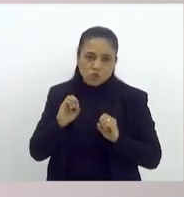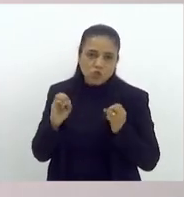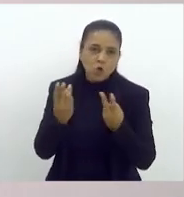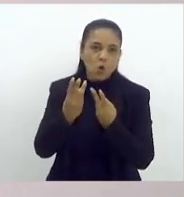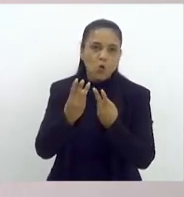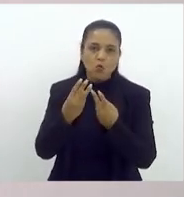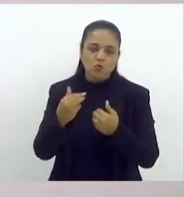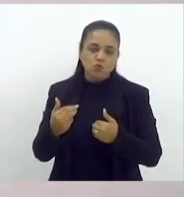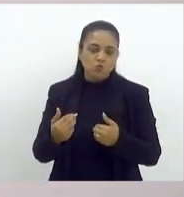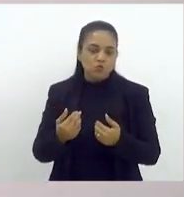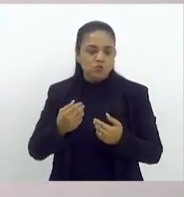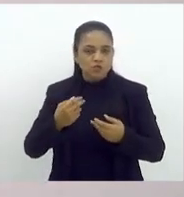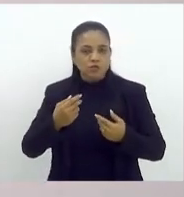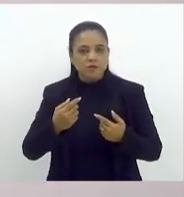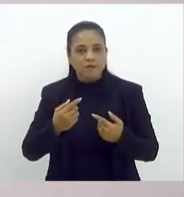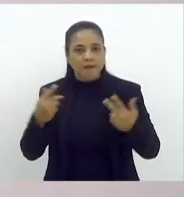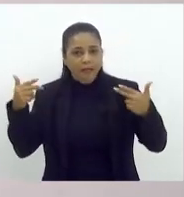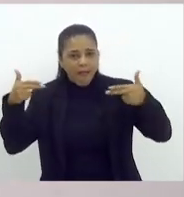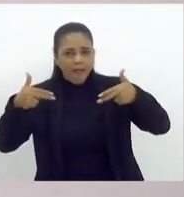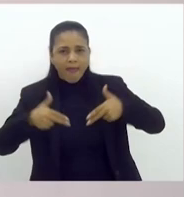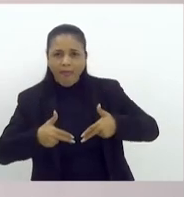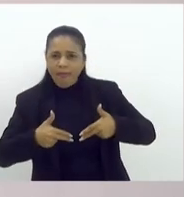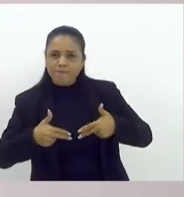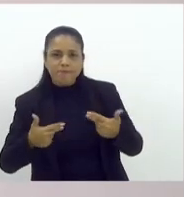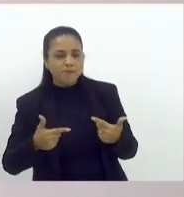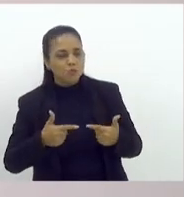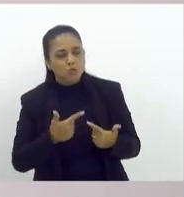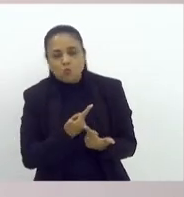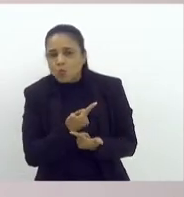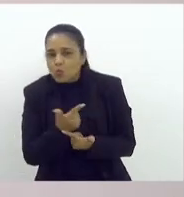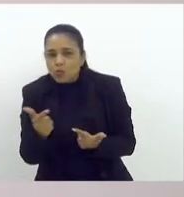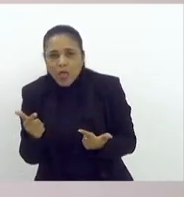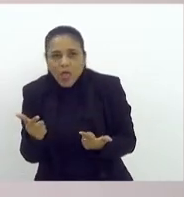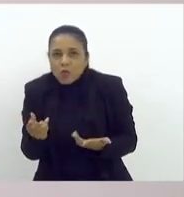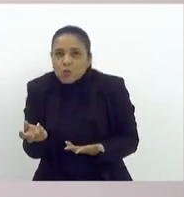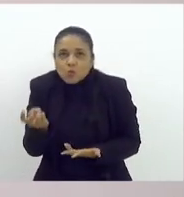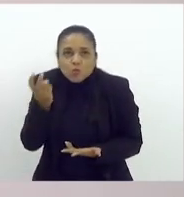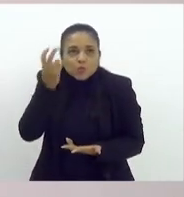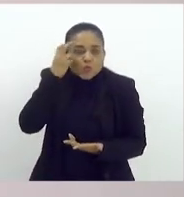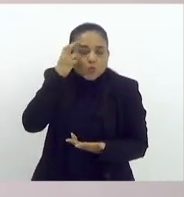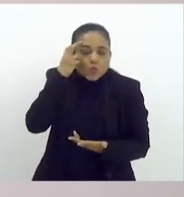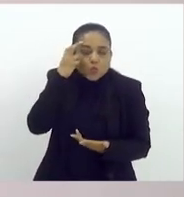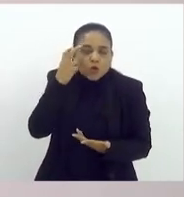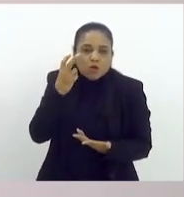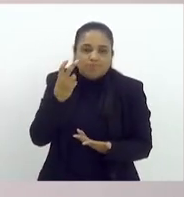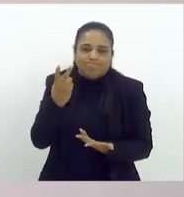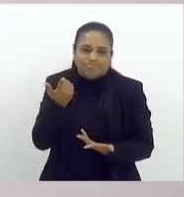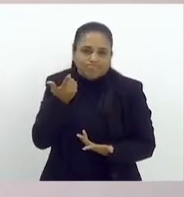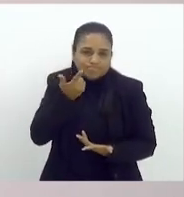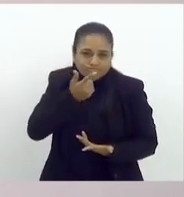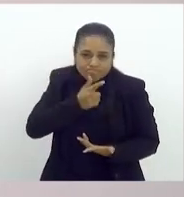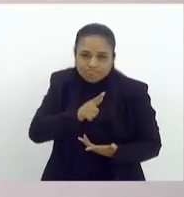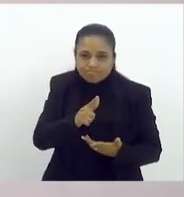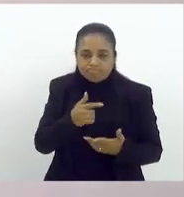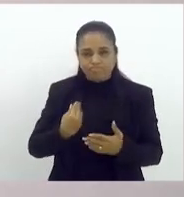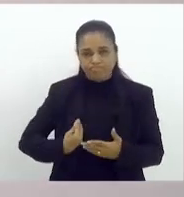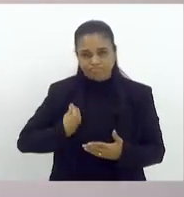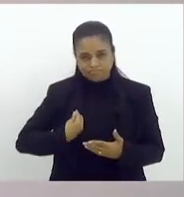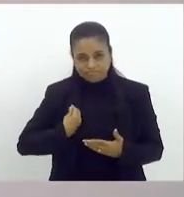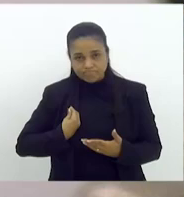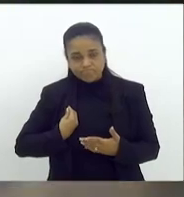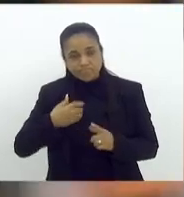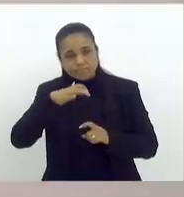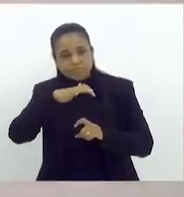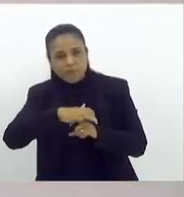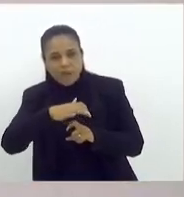show né de rap que muitas vezes não tem como consumir cultura e encontra ali nas praças nos